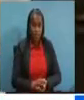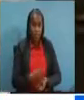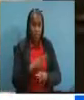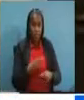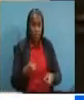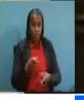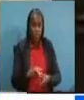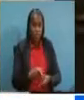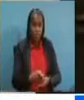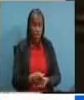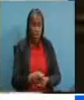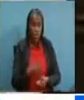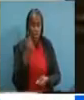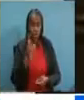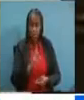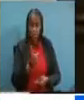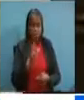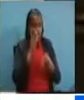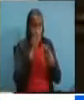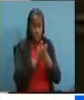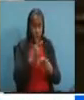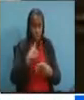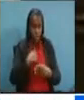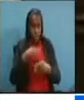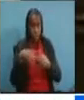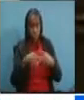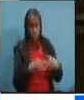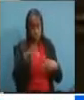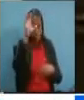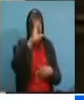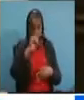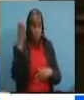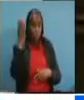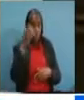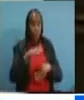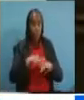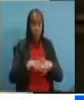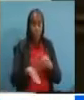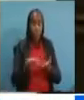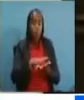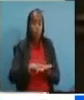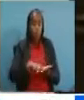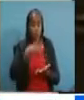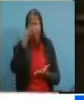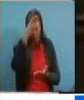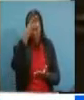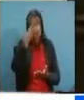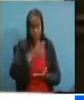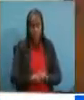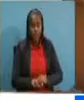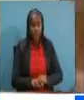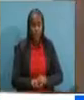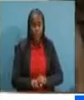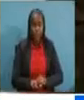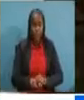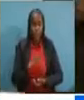Porque este não é um processo que eu, como líder do Ministério da Cultura, o fiz com base em opiniões,